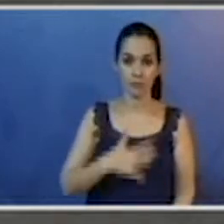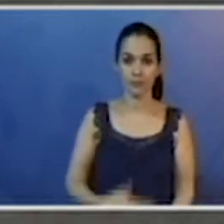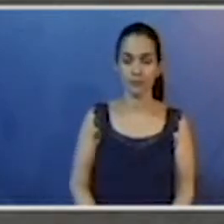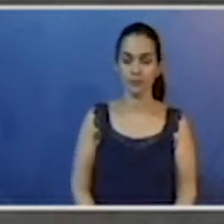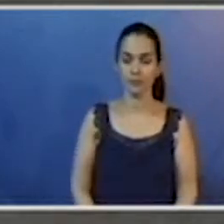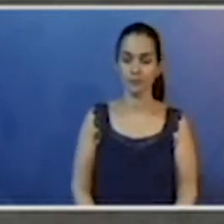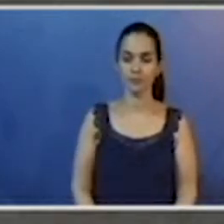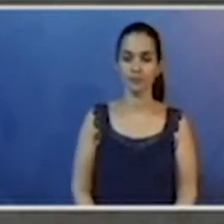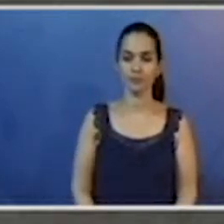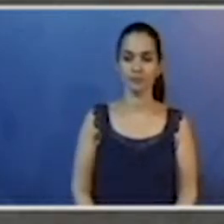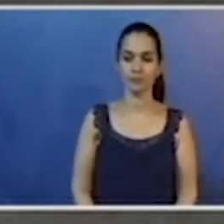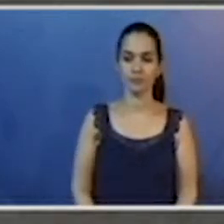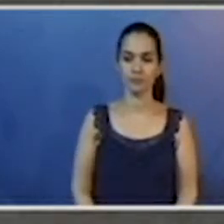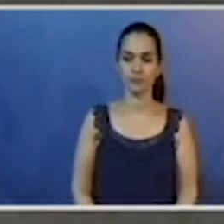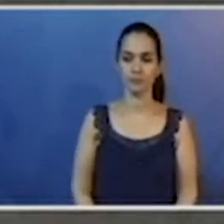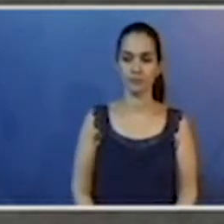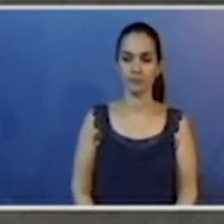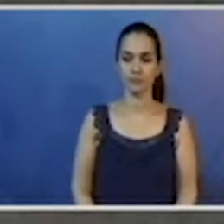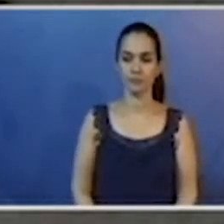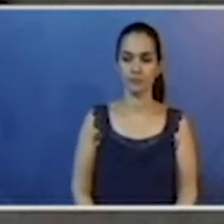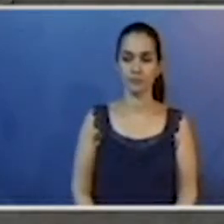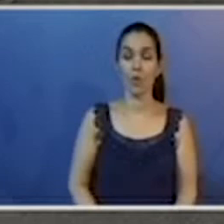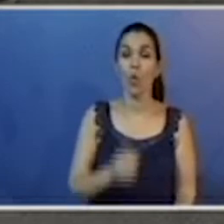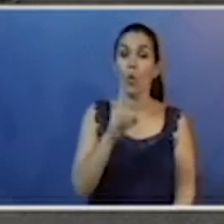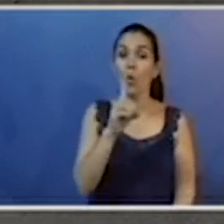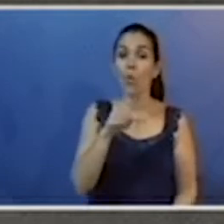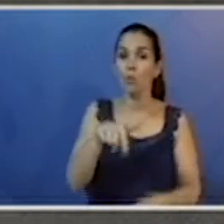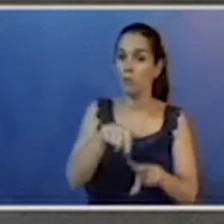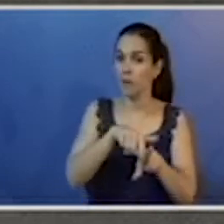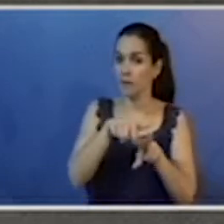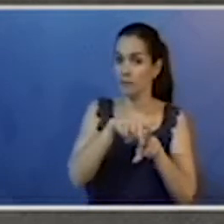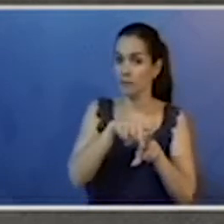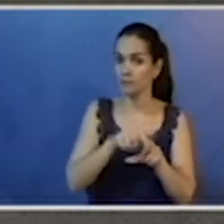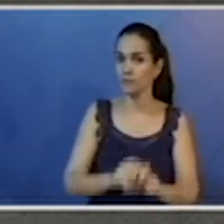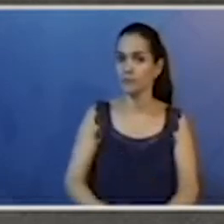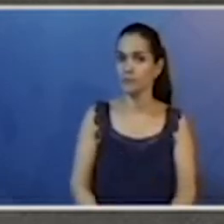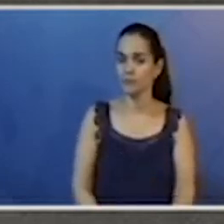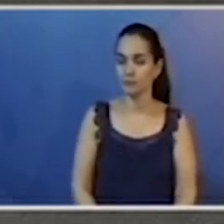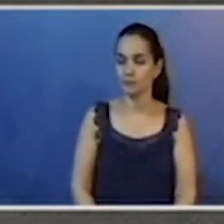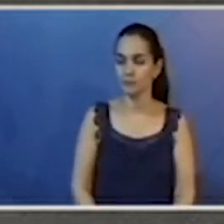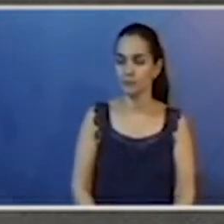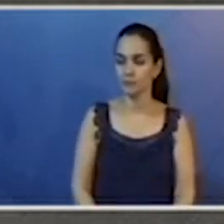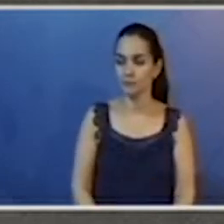bom para ir controlando ó estou conduzindo a bola